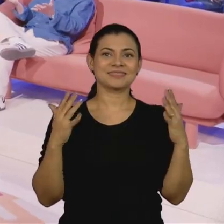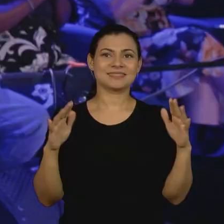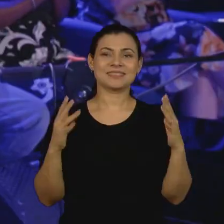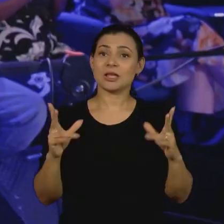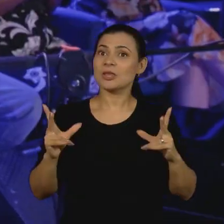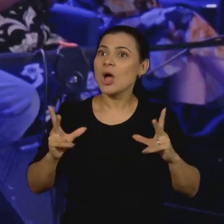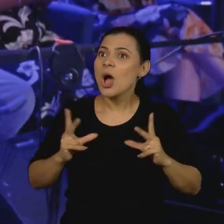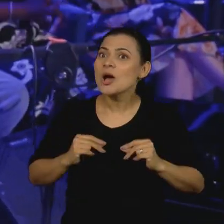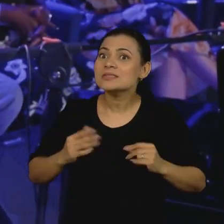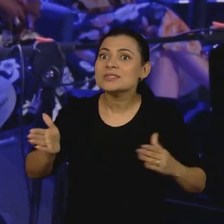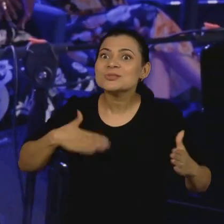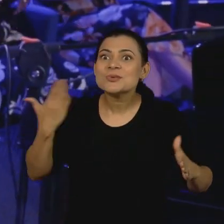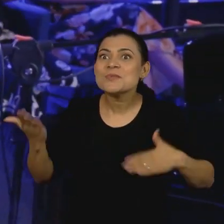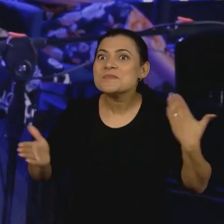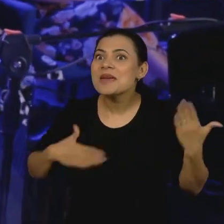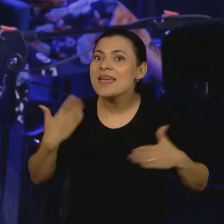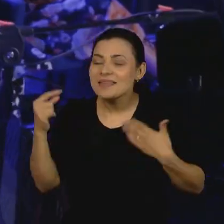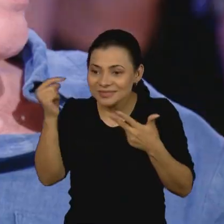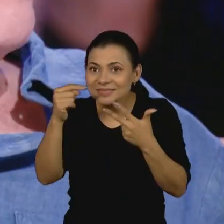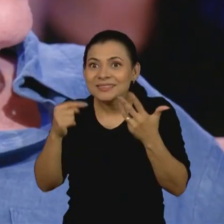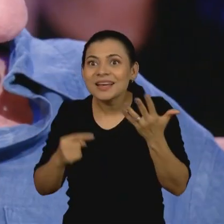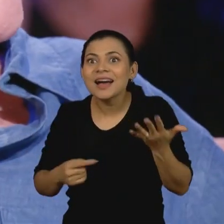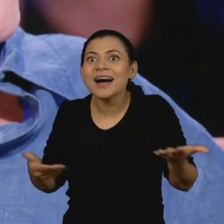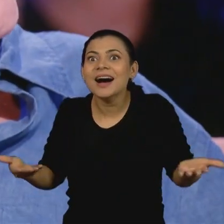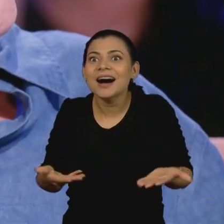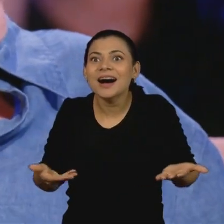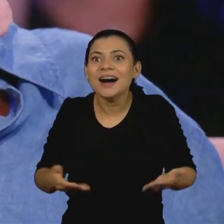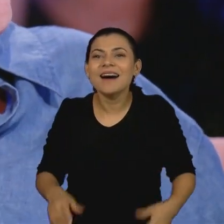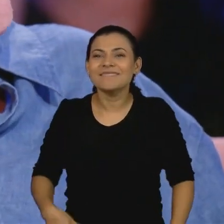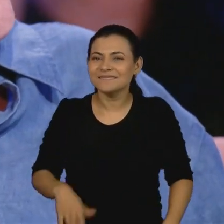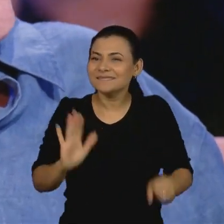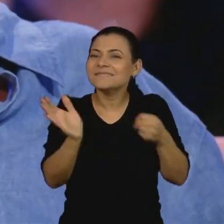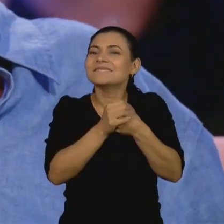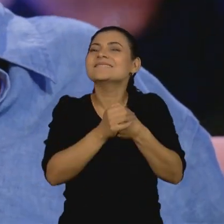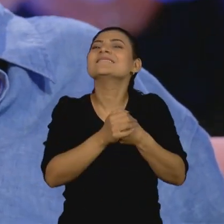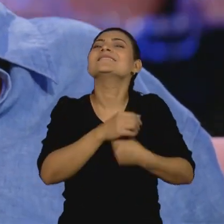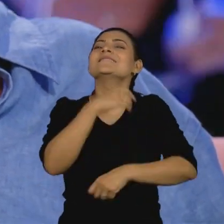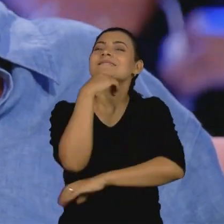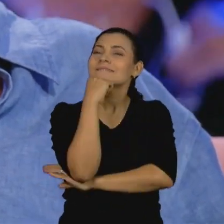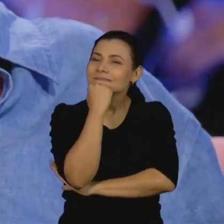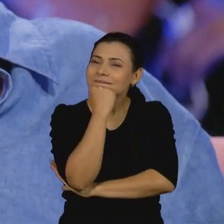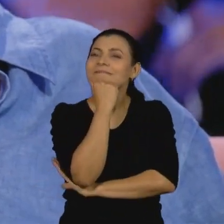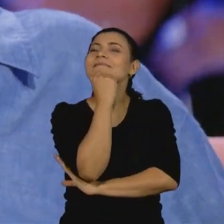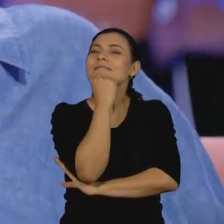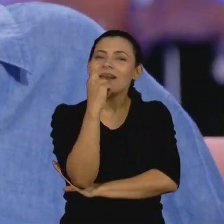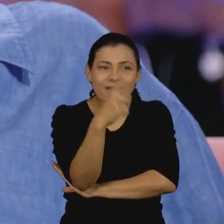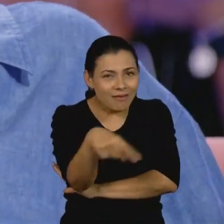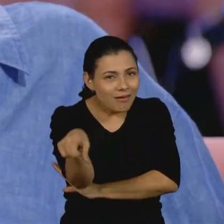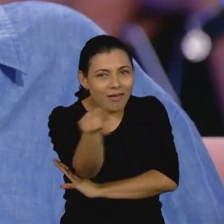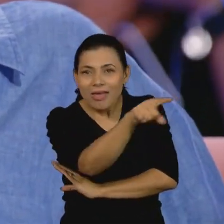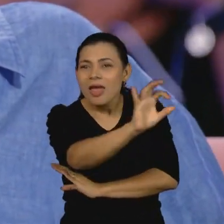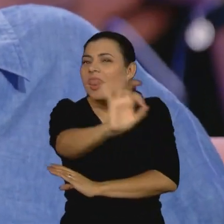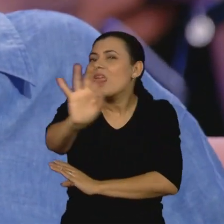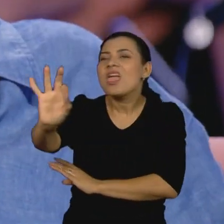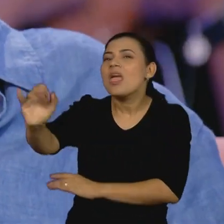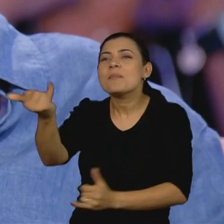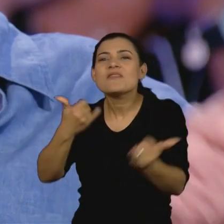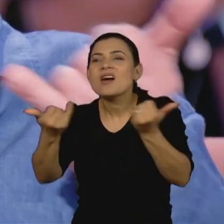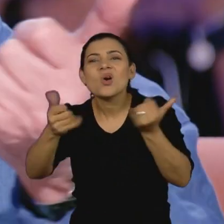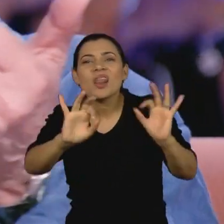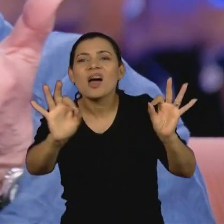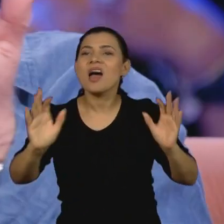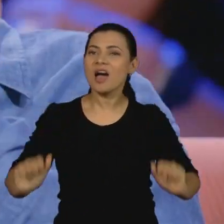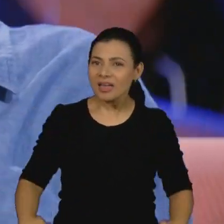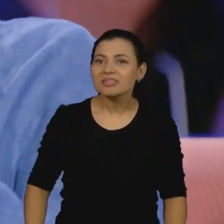Gente, mas que surpresa! Esse programa esconde o leite? Esconde. Ninguém me falou nada.